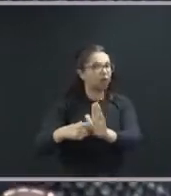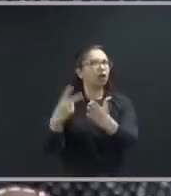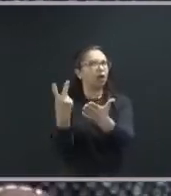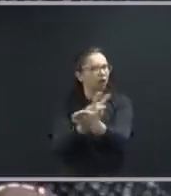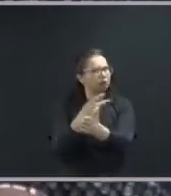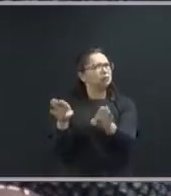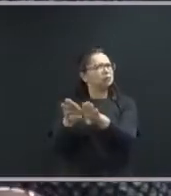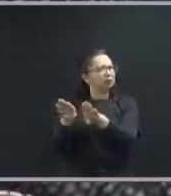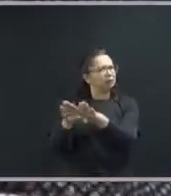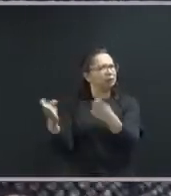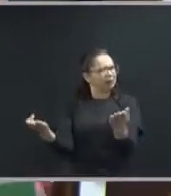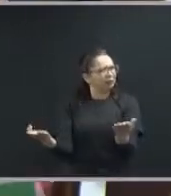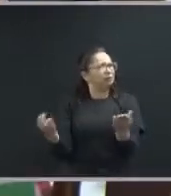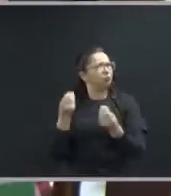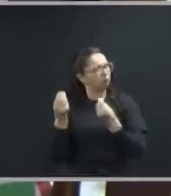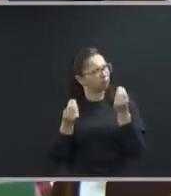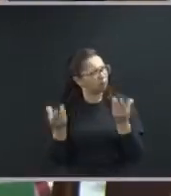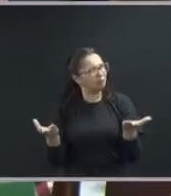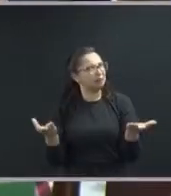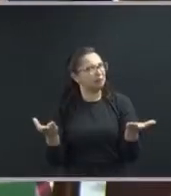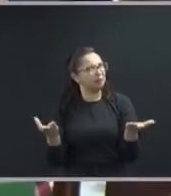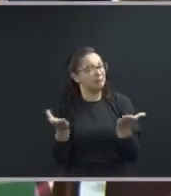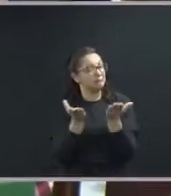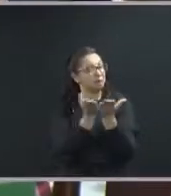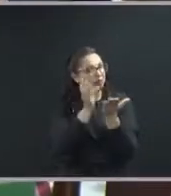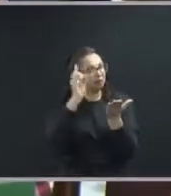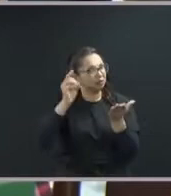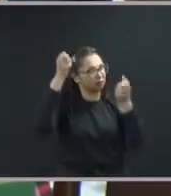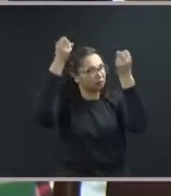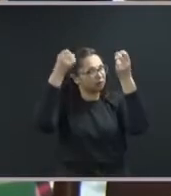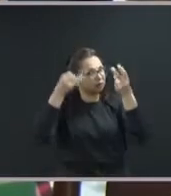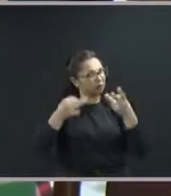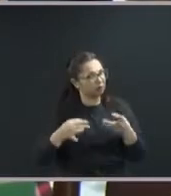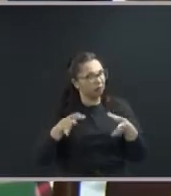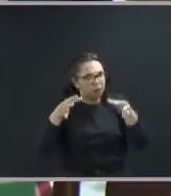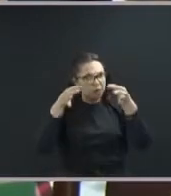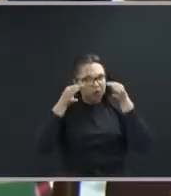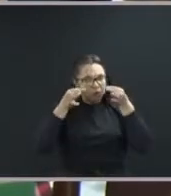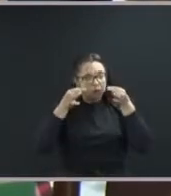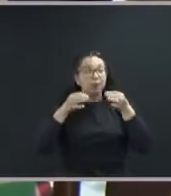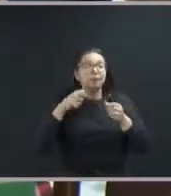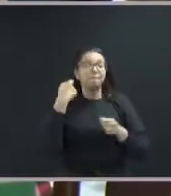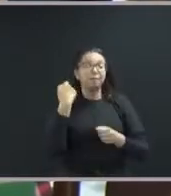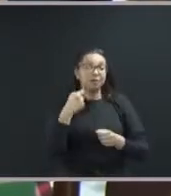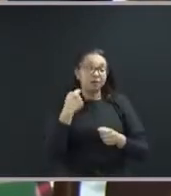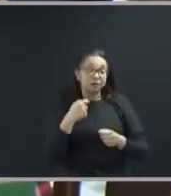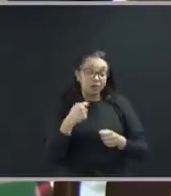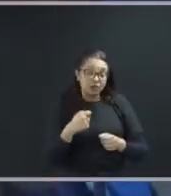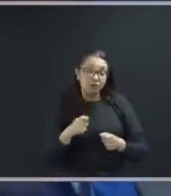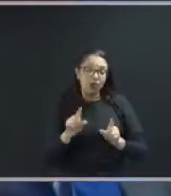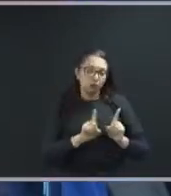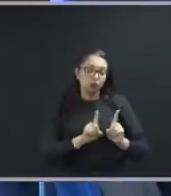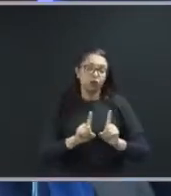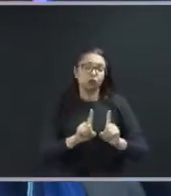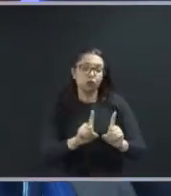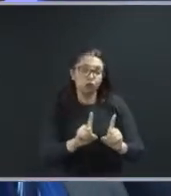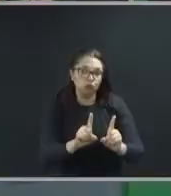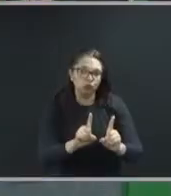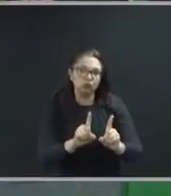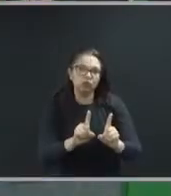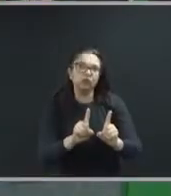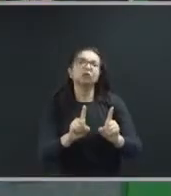A Bíblia diz, presta atenção, que não andarão dois juntos se não estiverem de